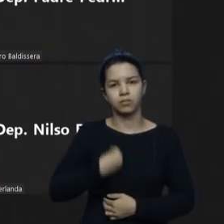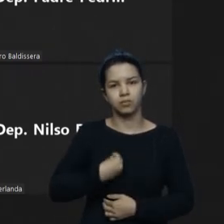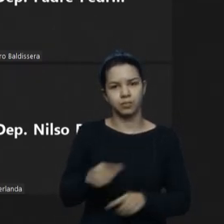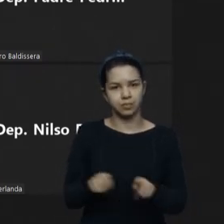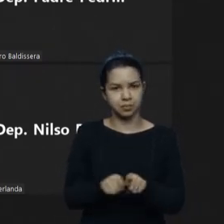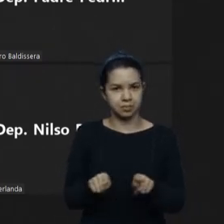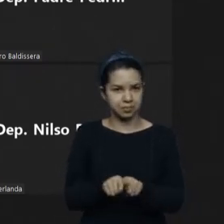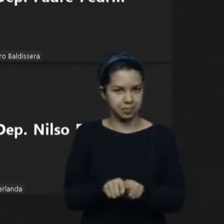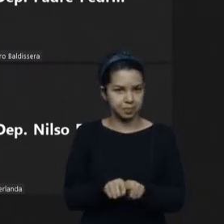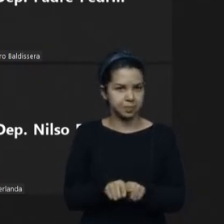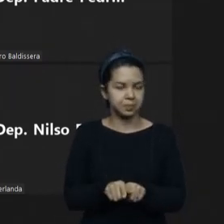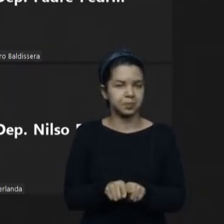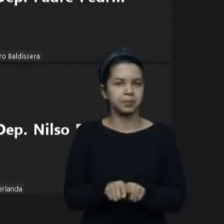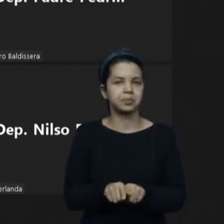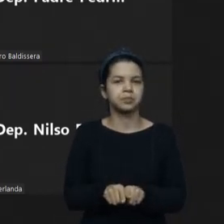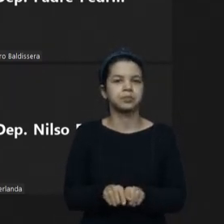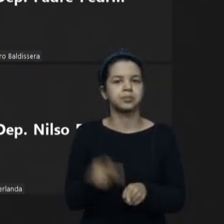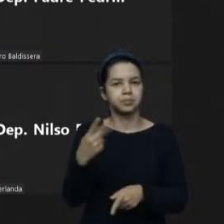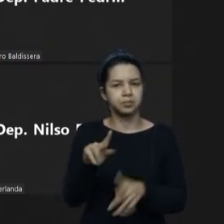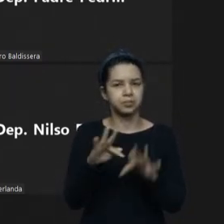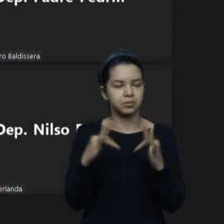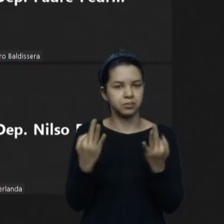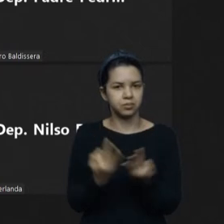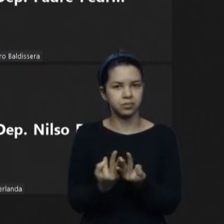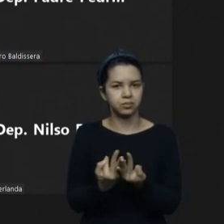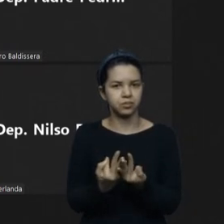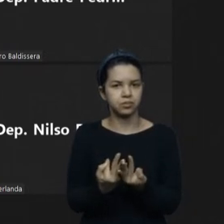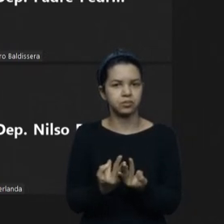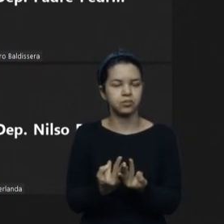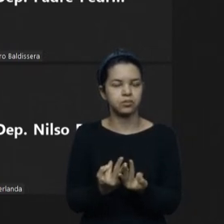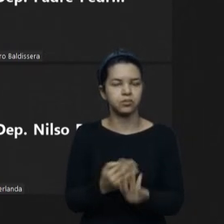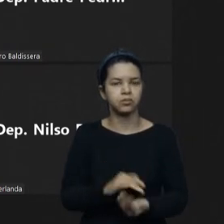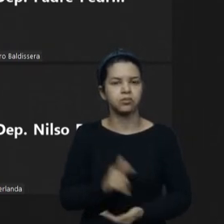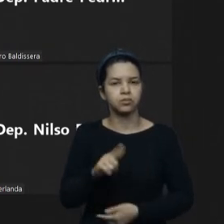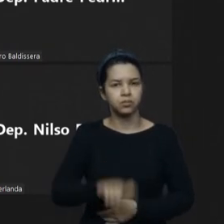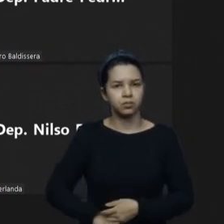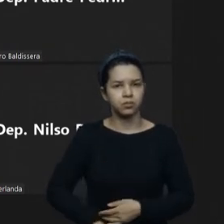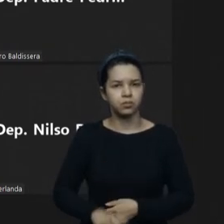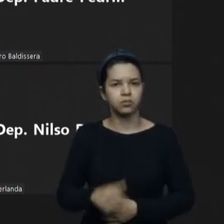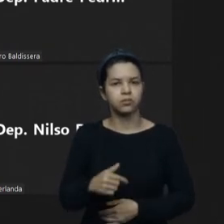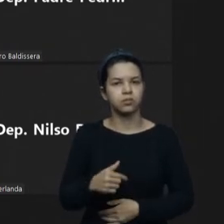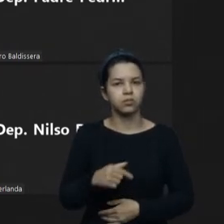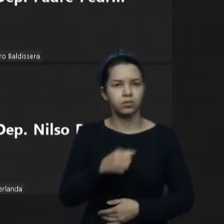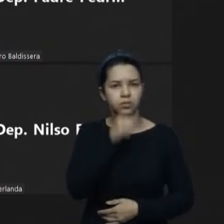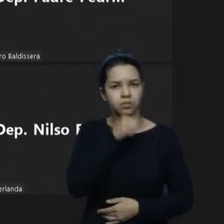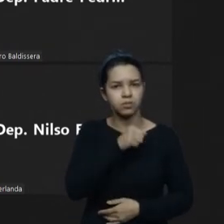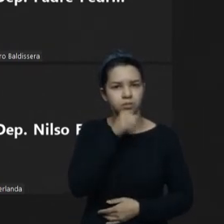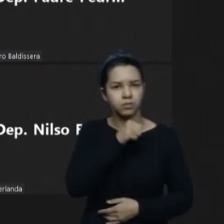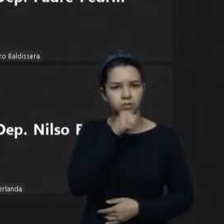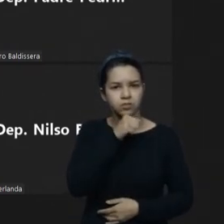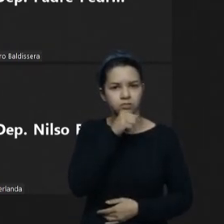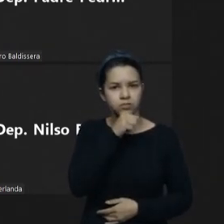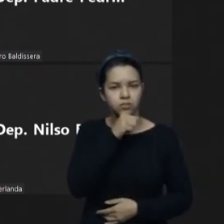pode ter certeza disso, e da sua família. E, aliás, o vovôzão aí deve estar já babando,